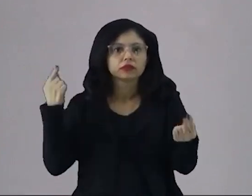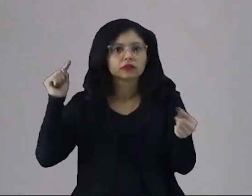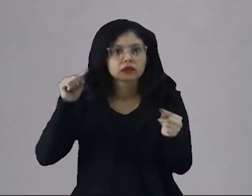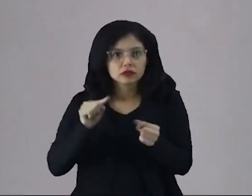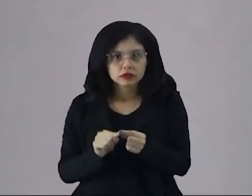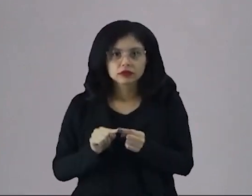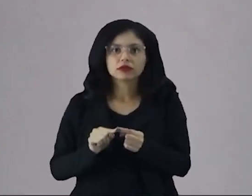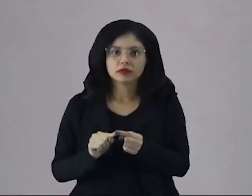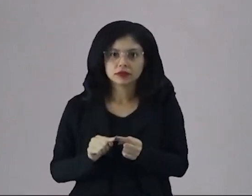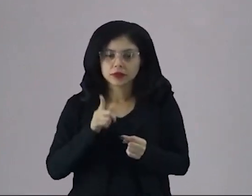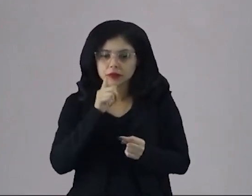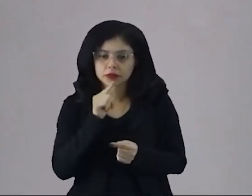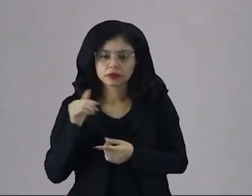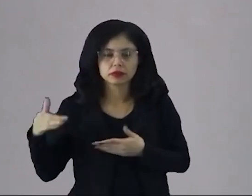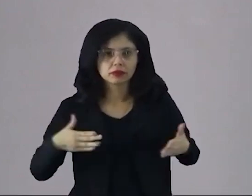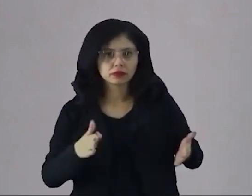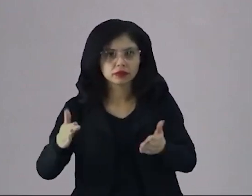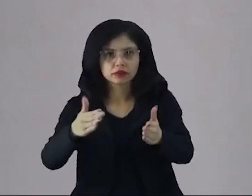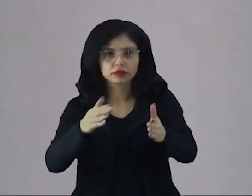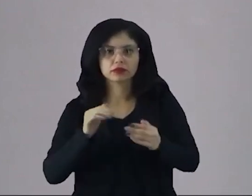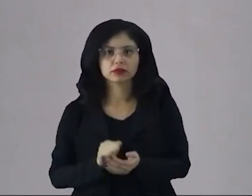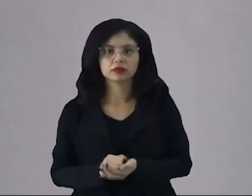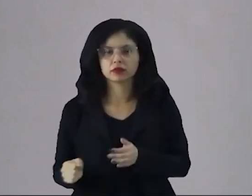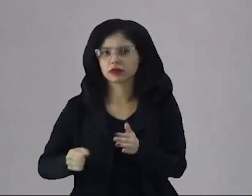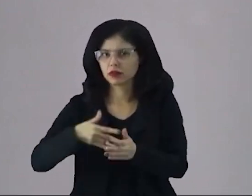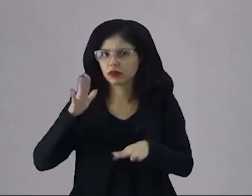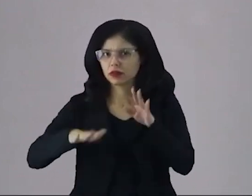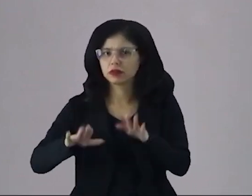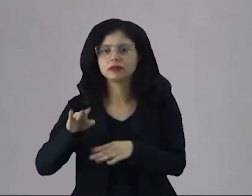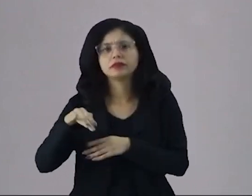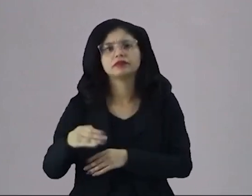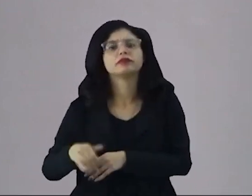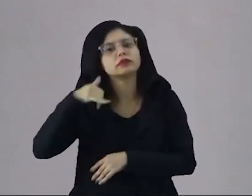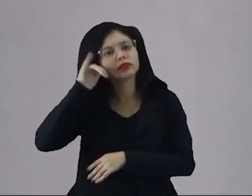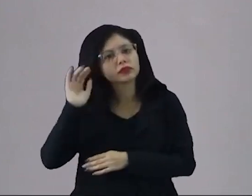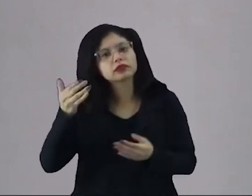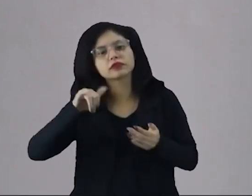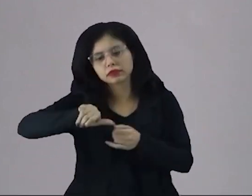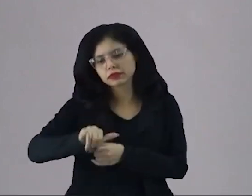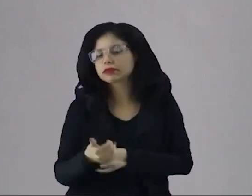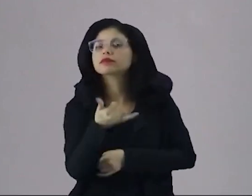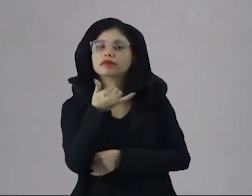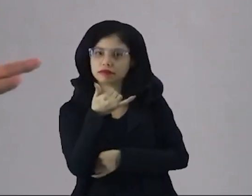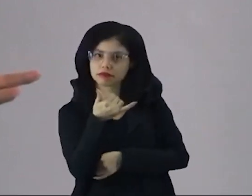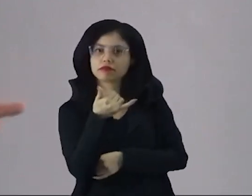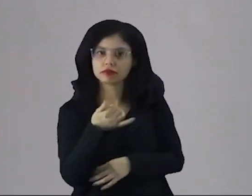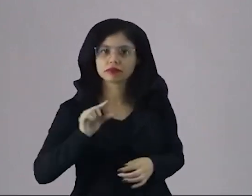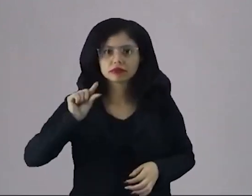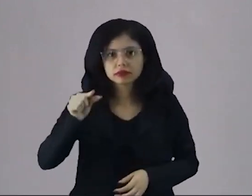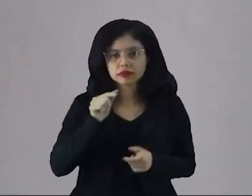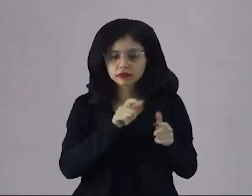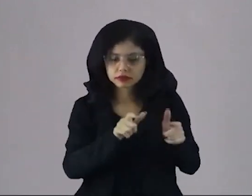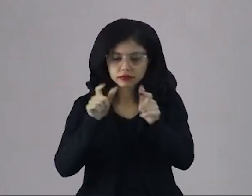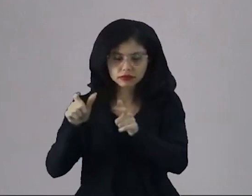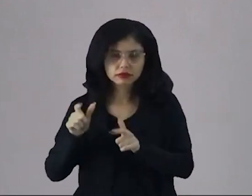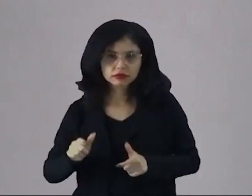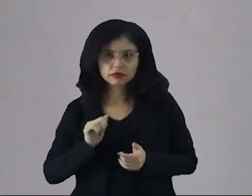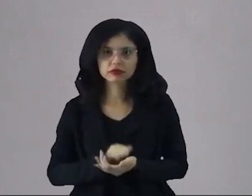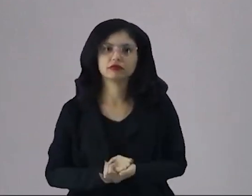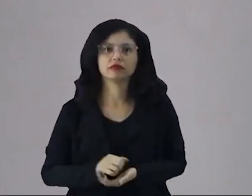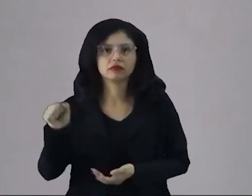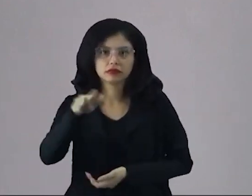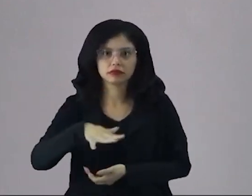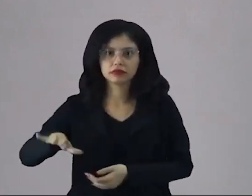das margens dos rios. E muitos pecuaristas às vezes se aproveitam dessas pequenas faixas de